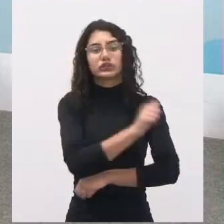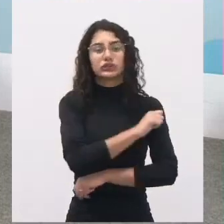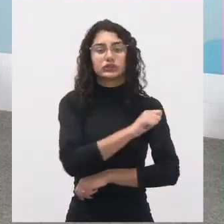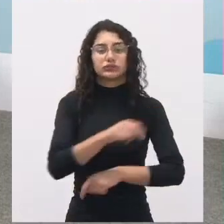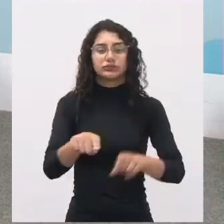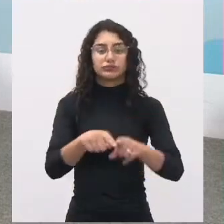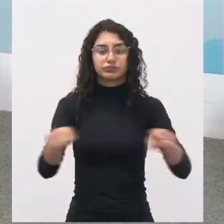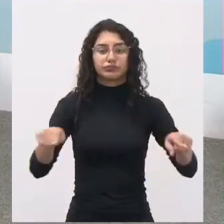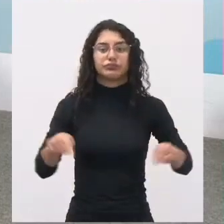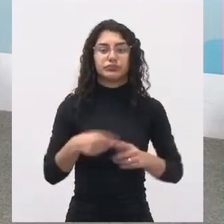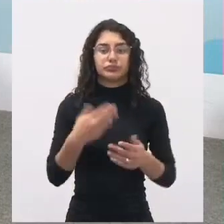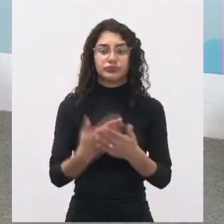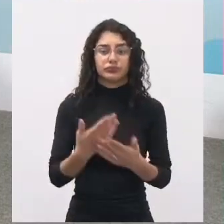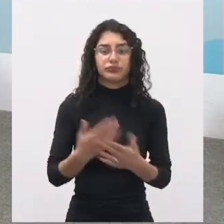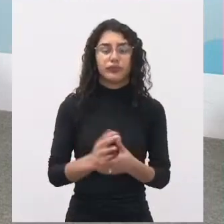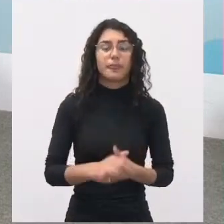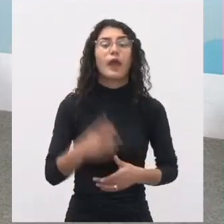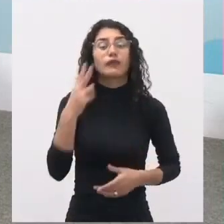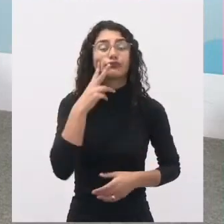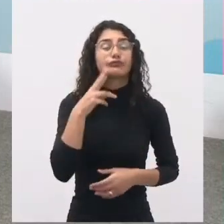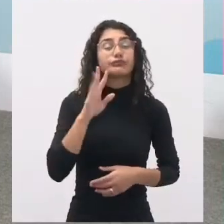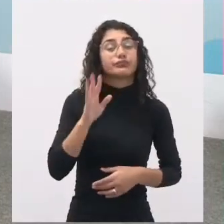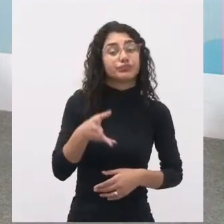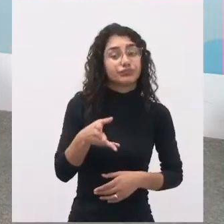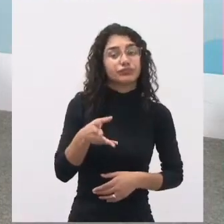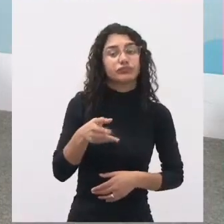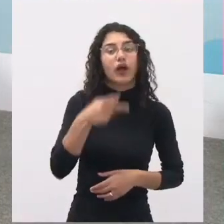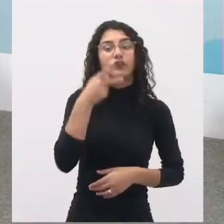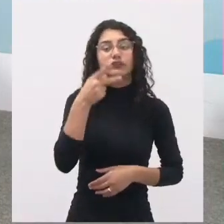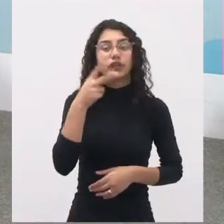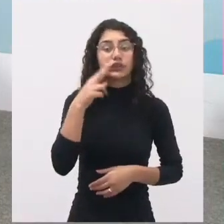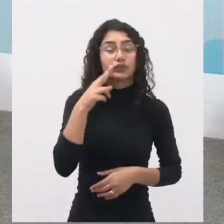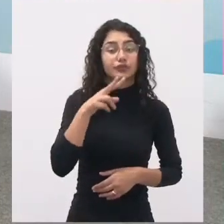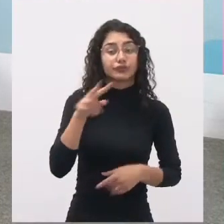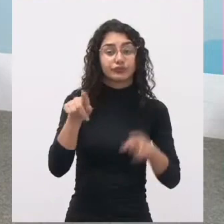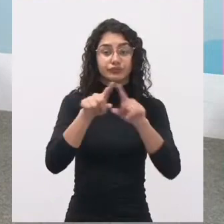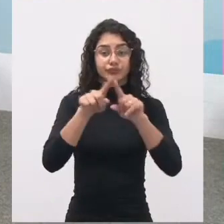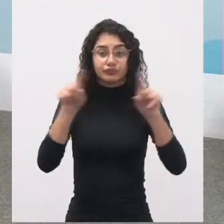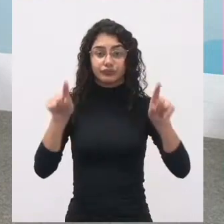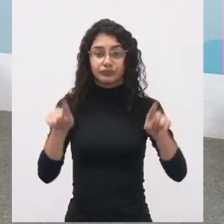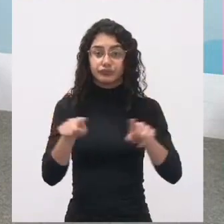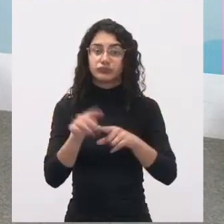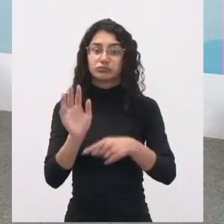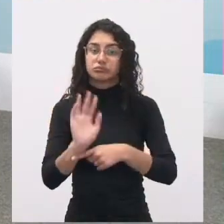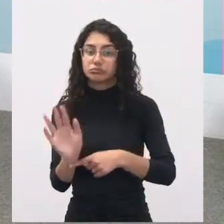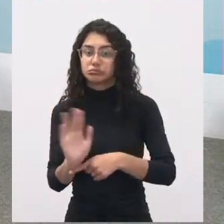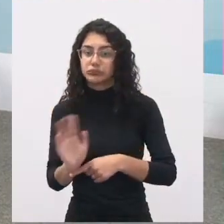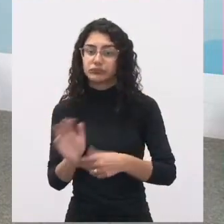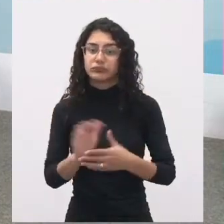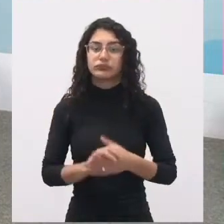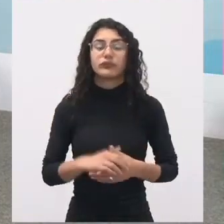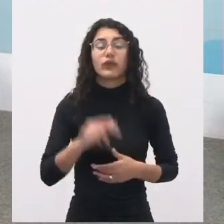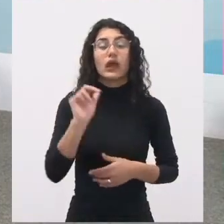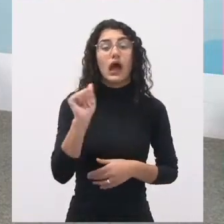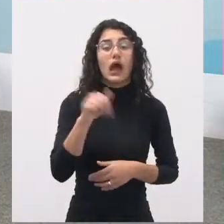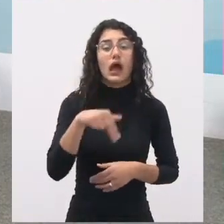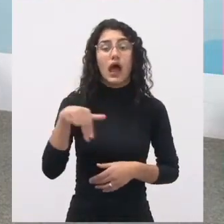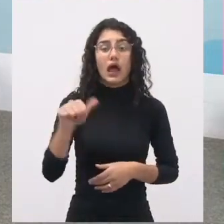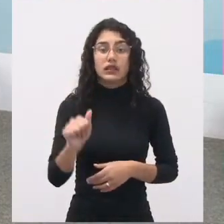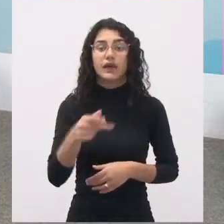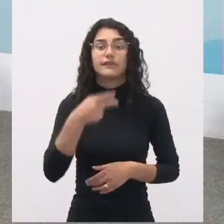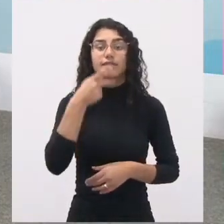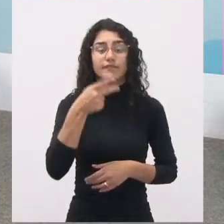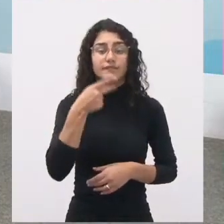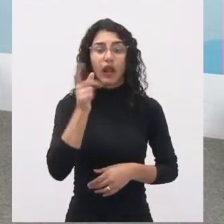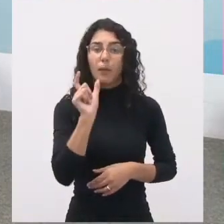Então, pegando o gancho do vídeo que a gente acabou passando antes, né, do momento que a gente tinha planejado aqui, a Ana Lídia vai falar um pouquinho